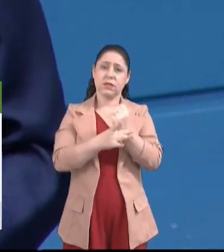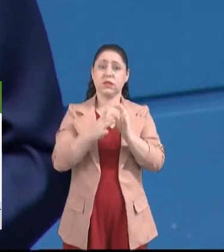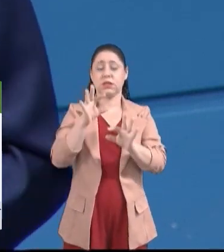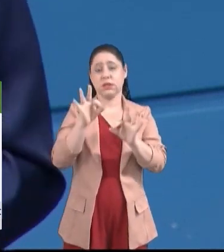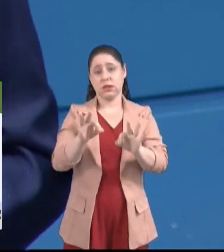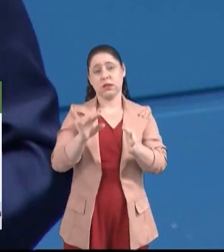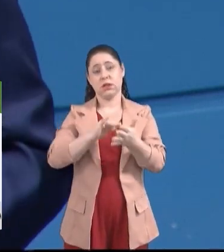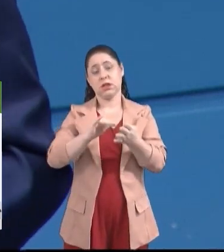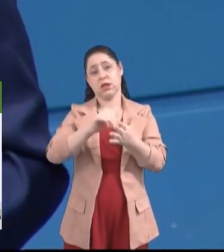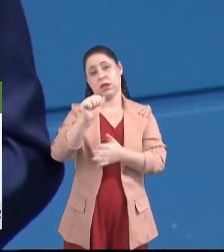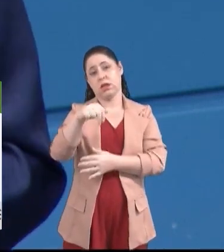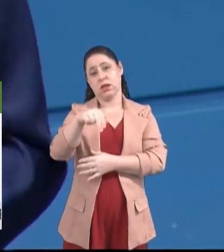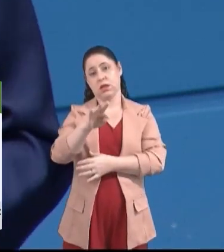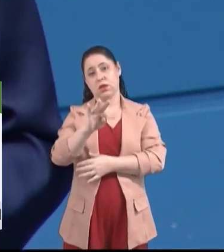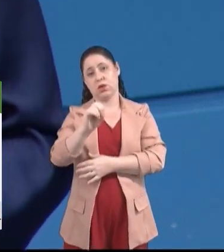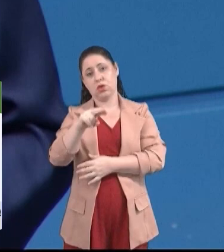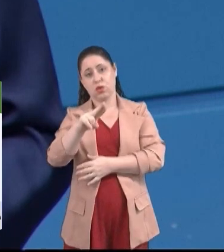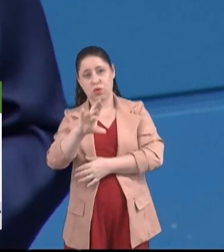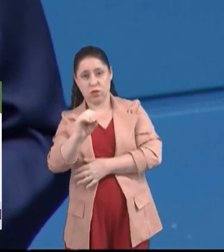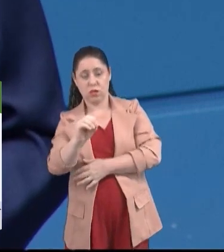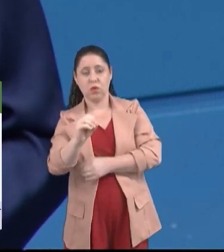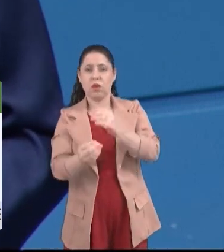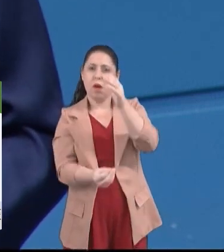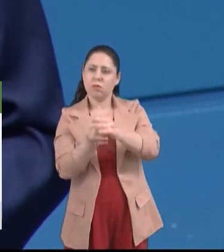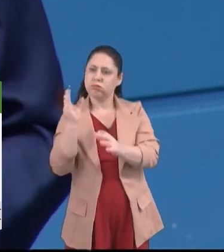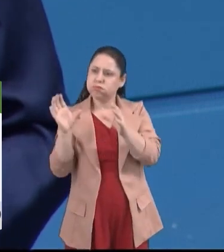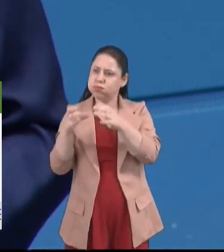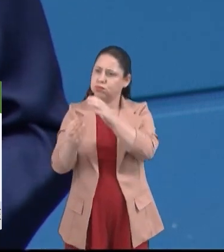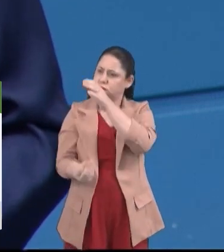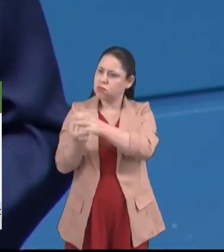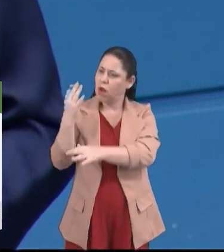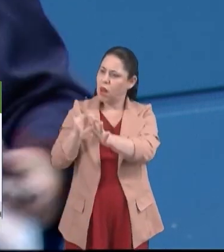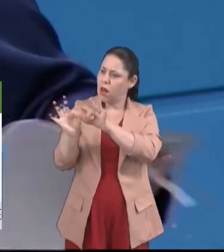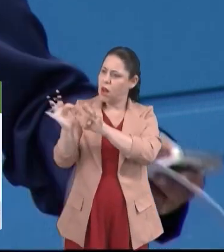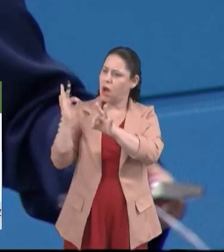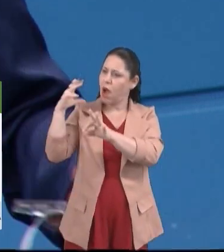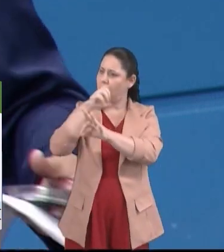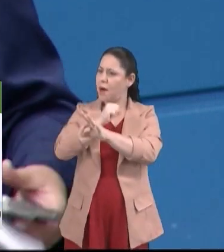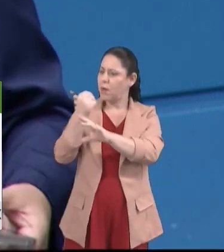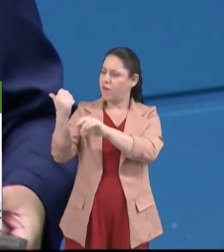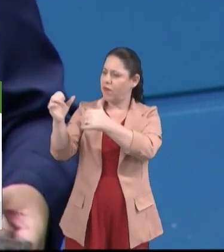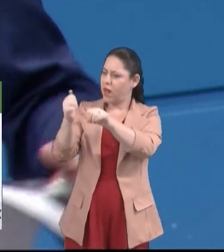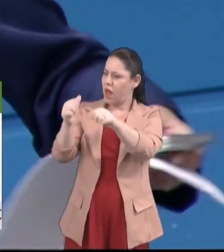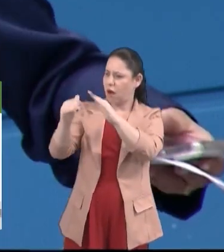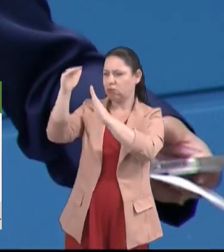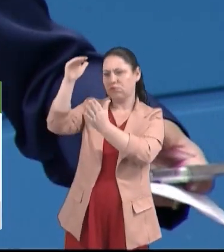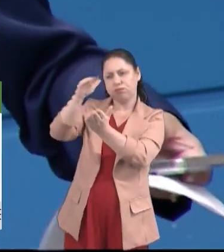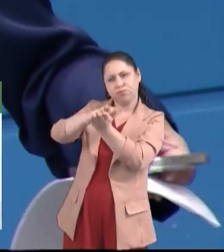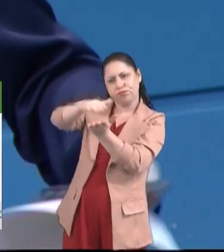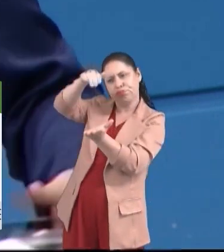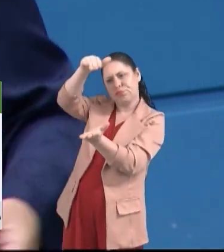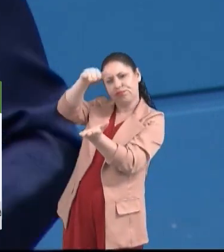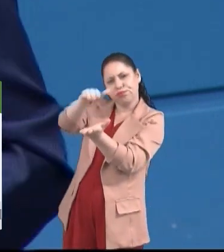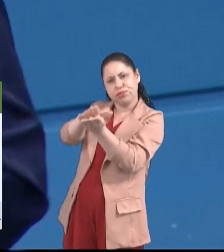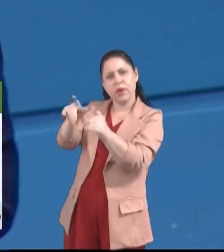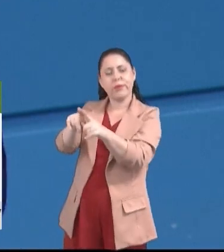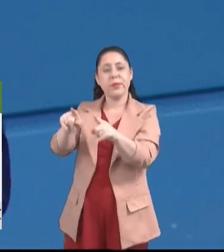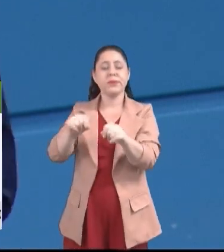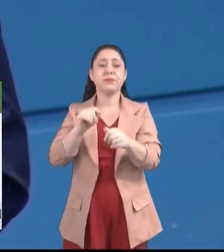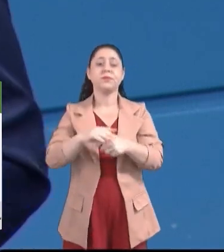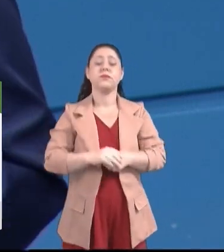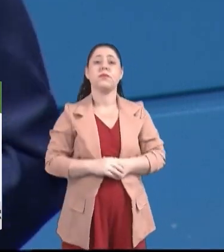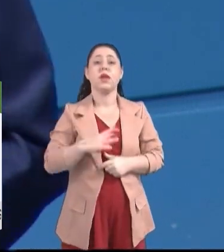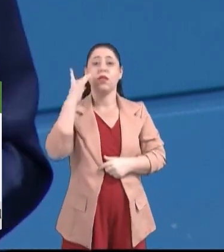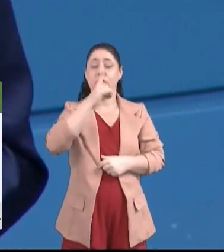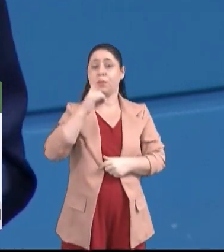que o nosso secretário, Antônio Carlos Videira, teve na criação desse grupo de trabalho, uma colocação que foi feita aqui, um questionamento do deputado